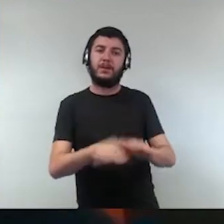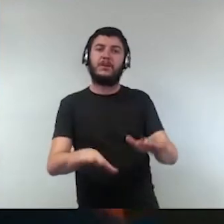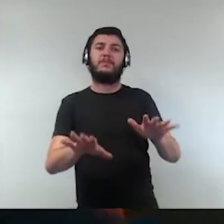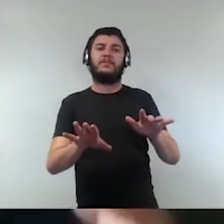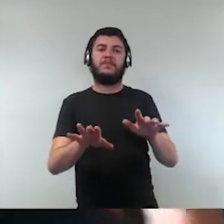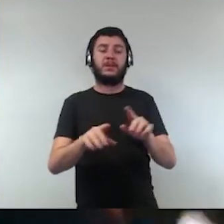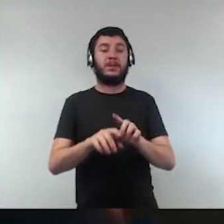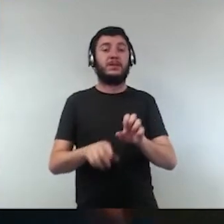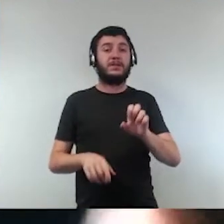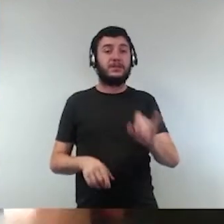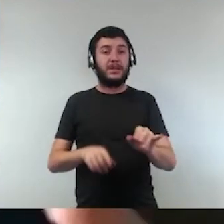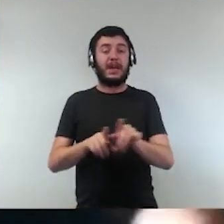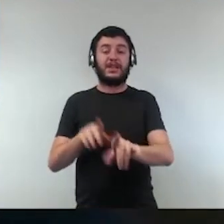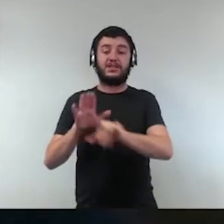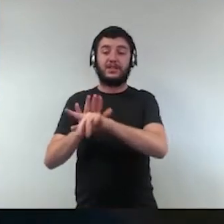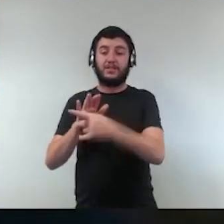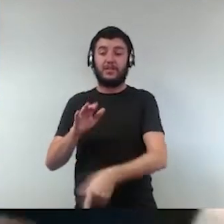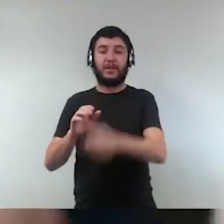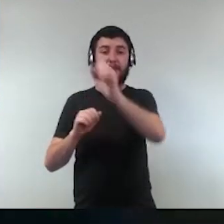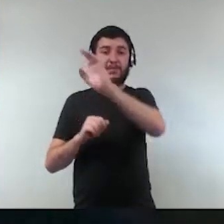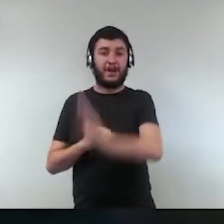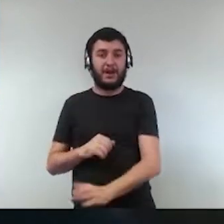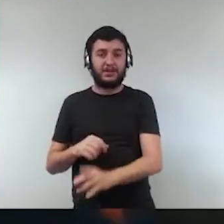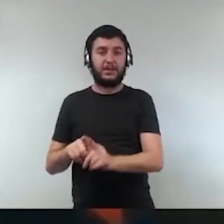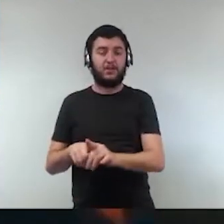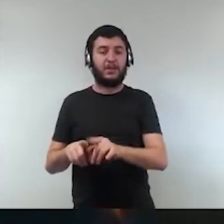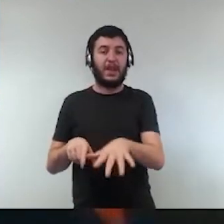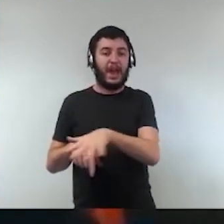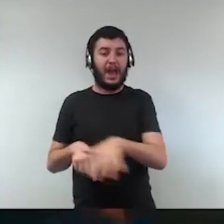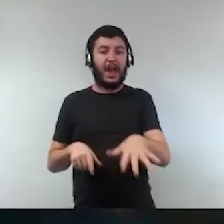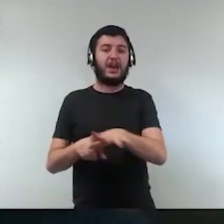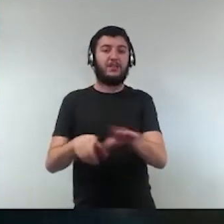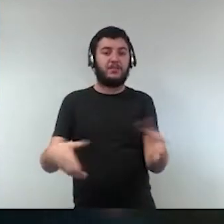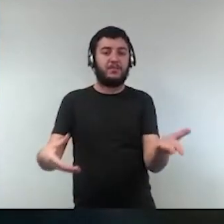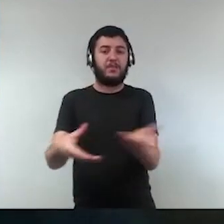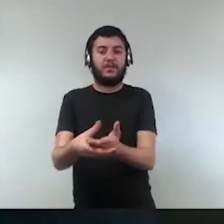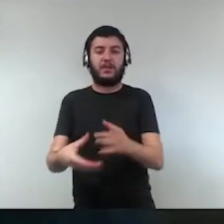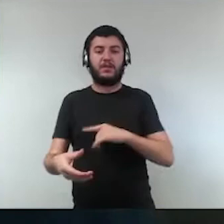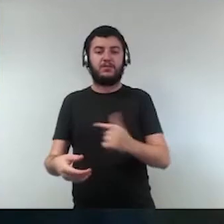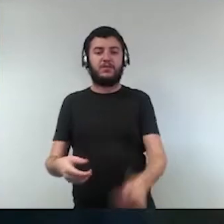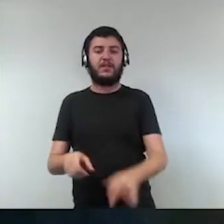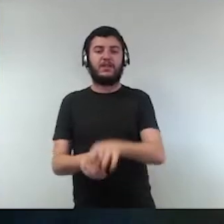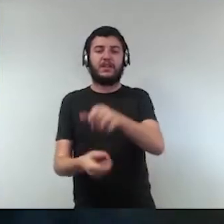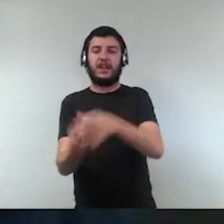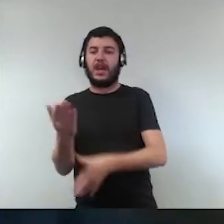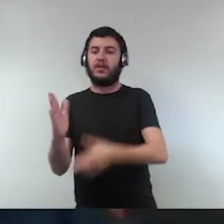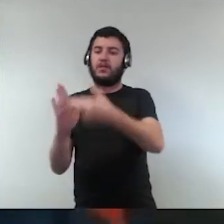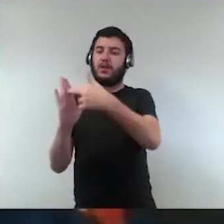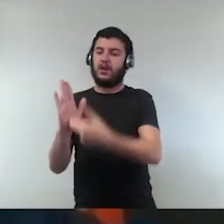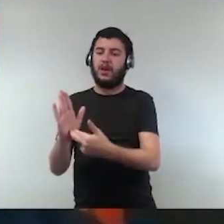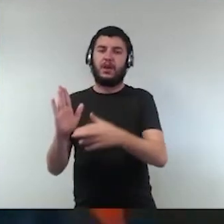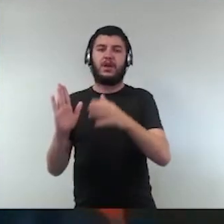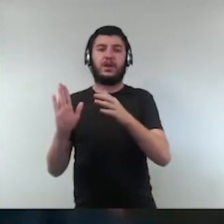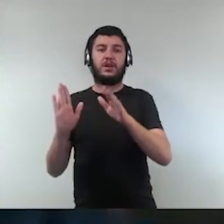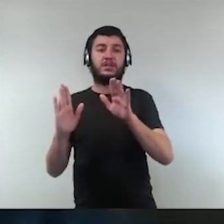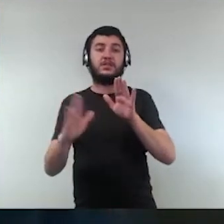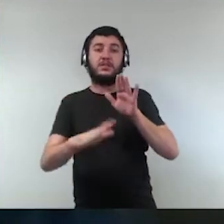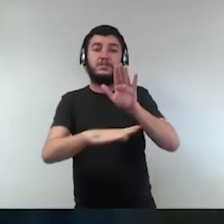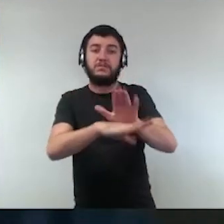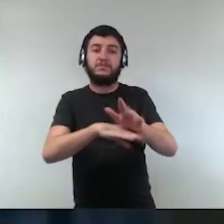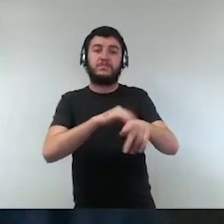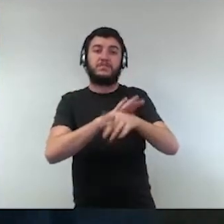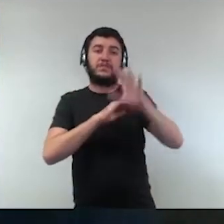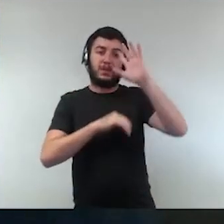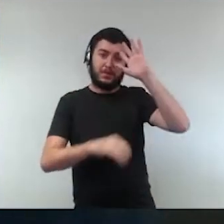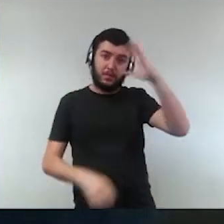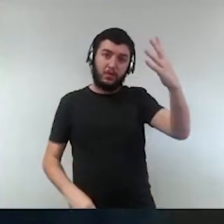processual não desse uma infraestrutura normativa, portanto, condições estruturais normativas que permitissem